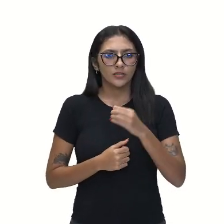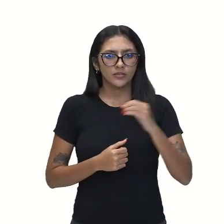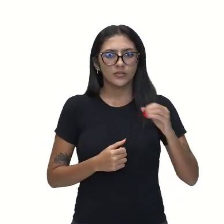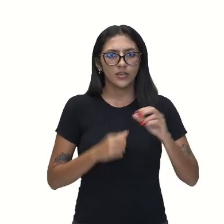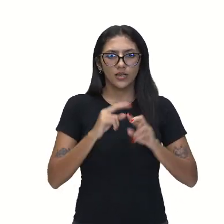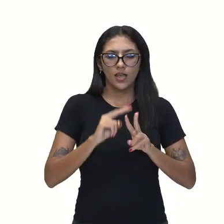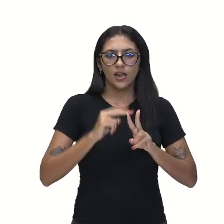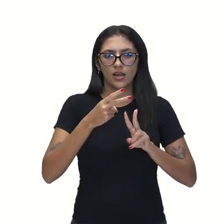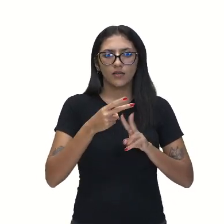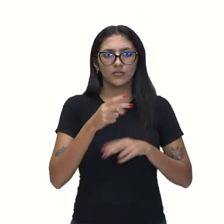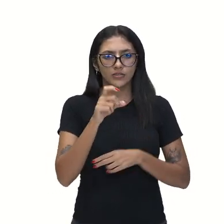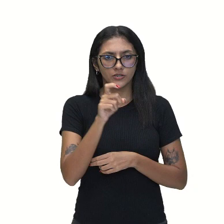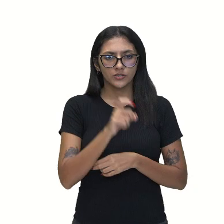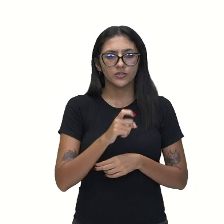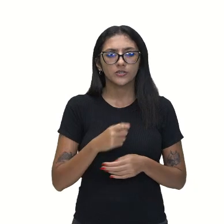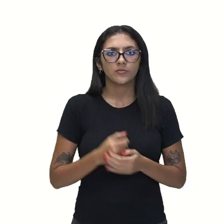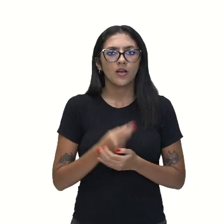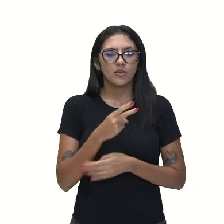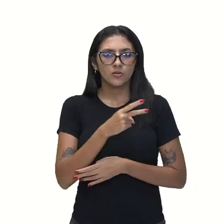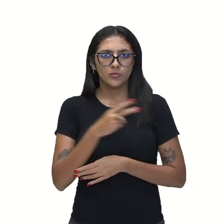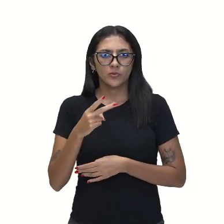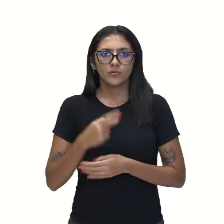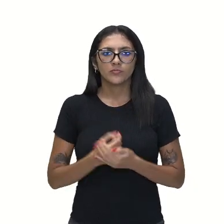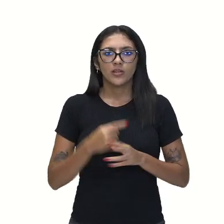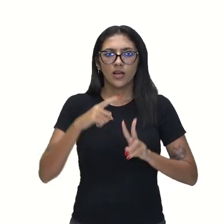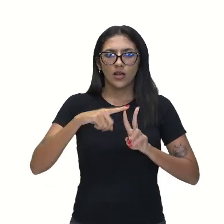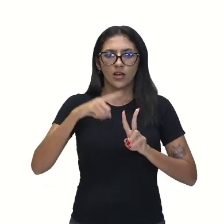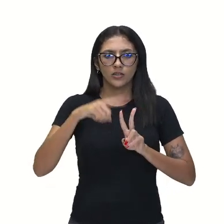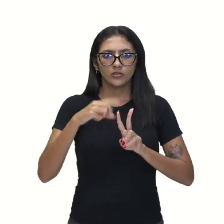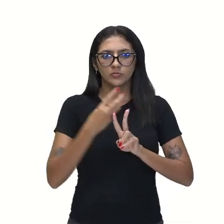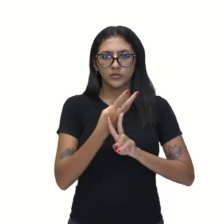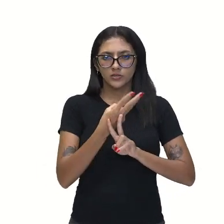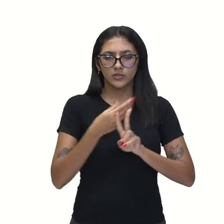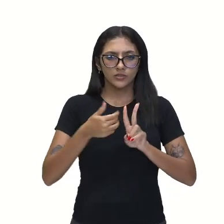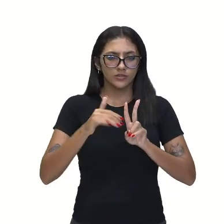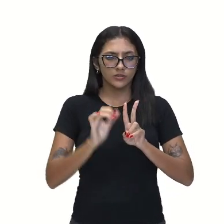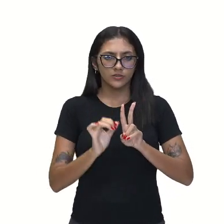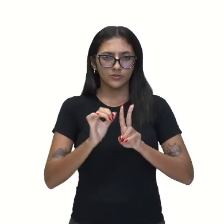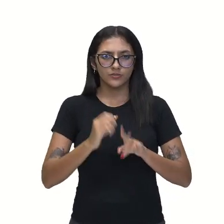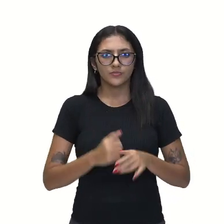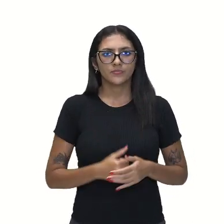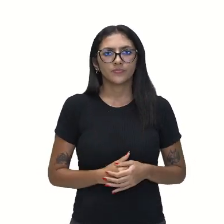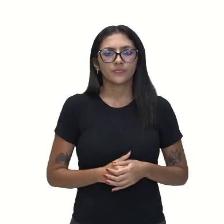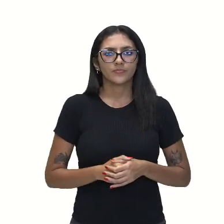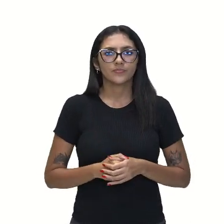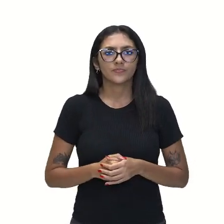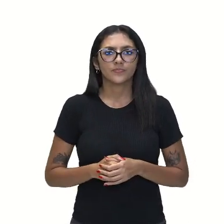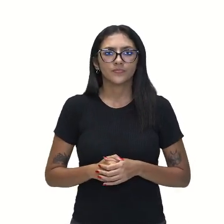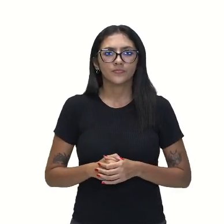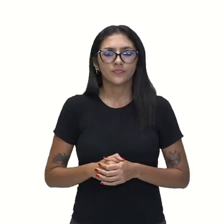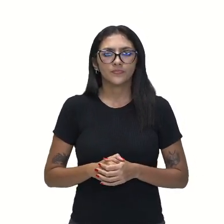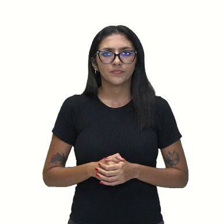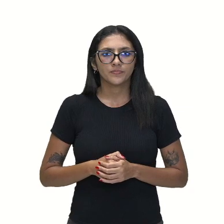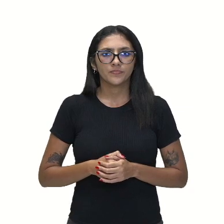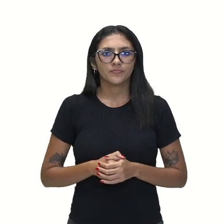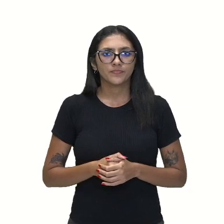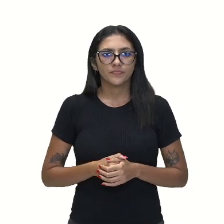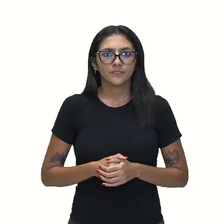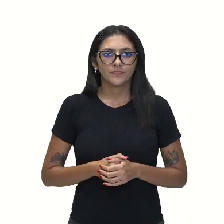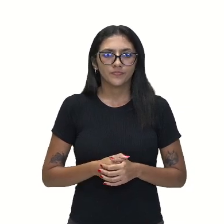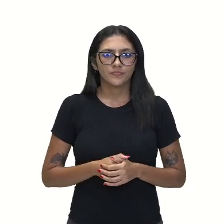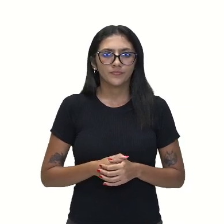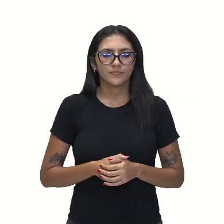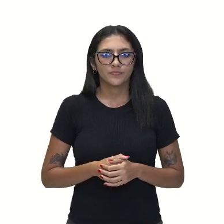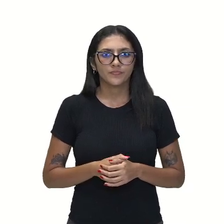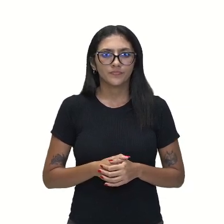a raiz cúbica de 10. Ok? Raiz cúbica de 10.